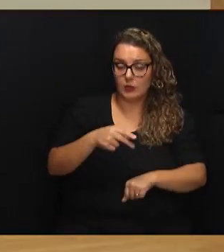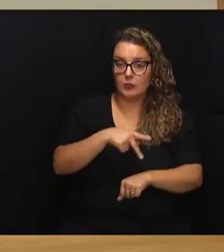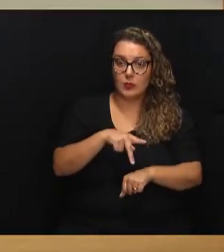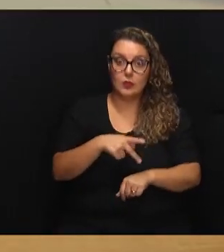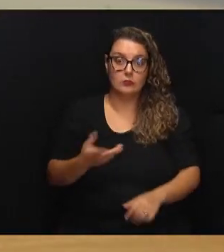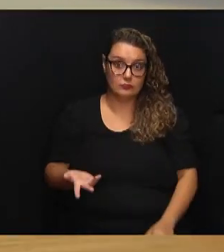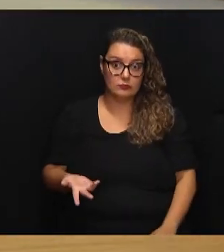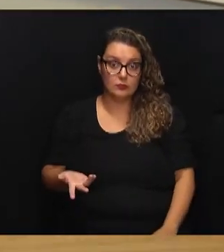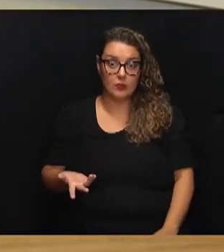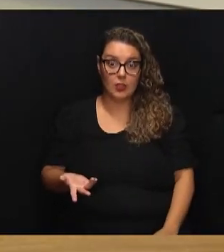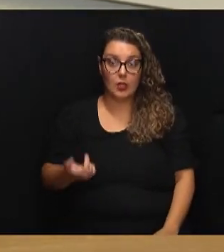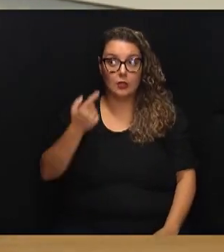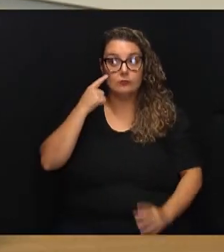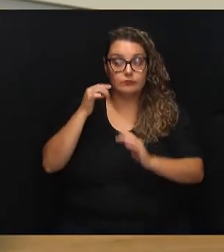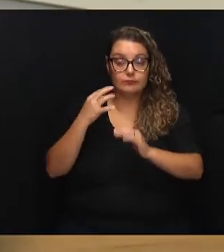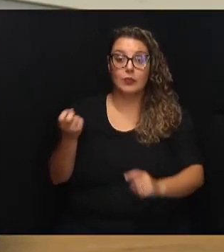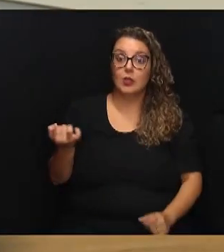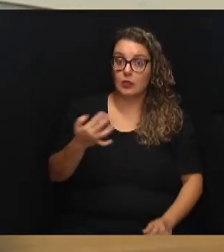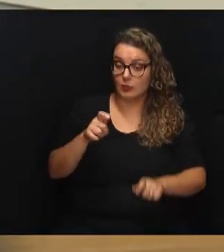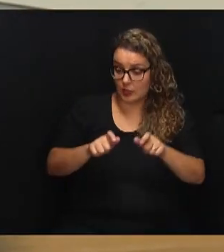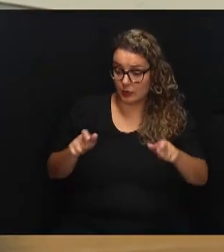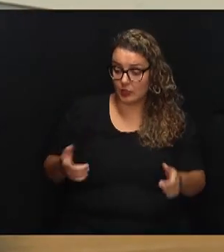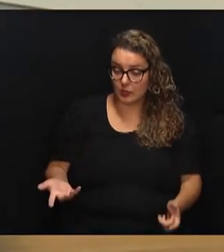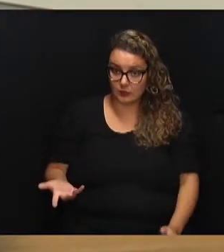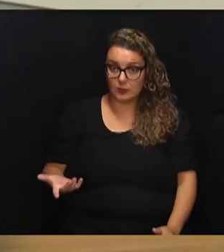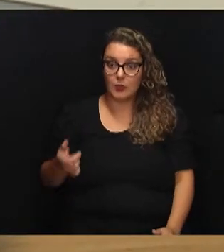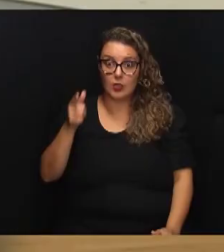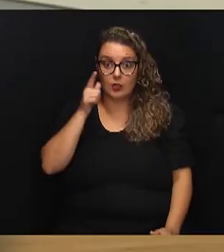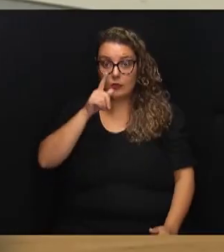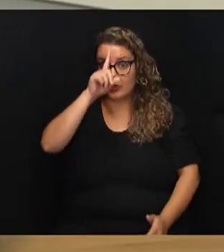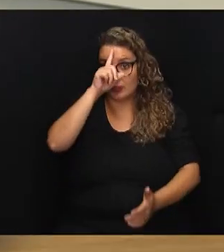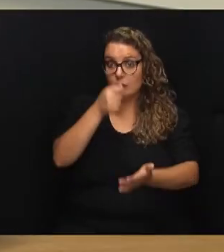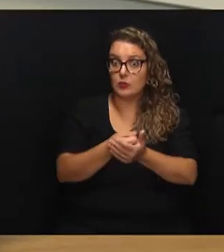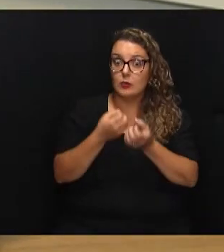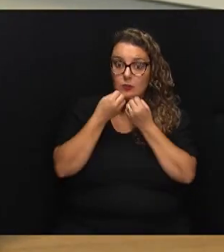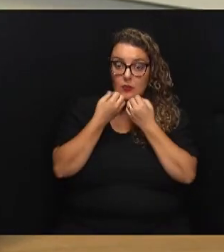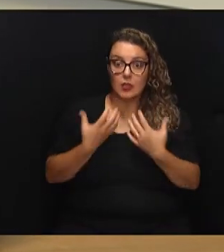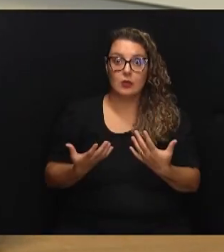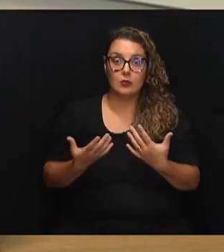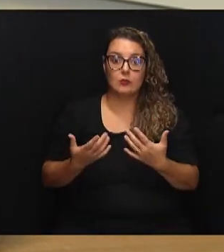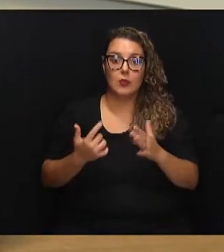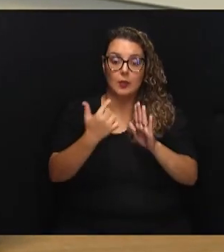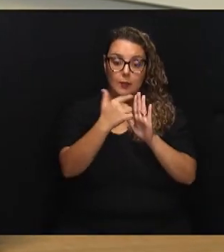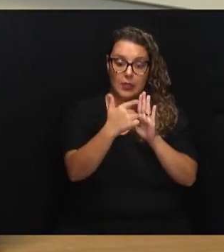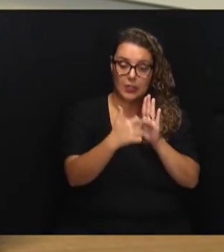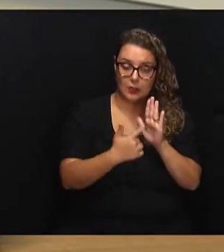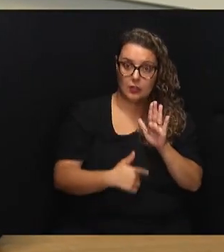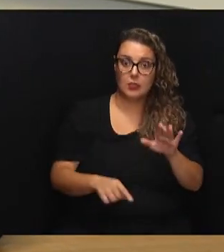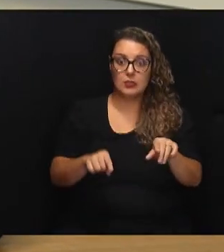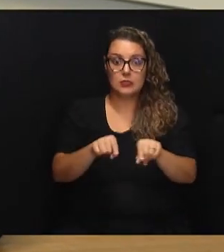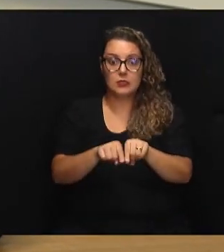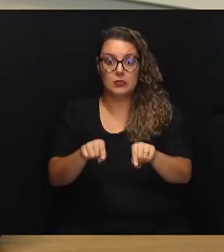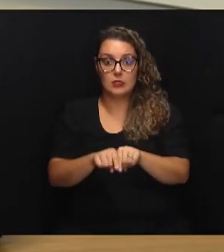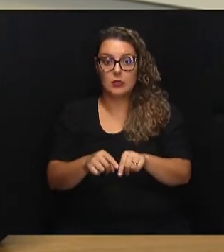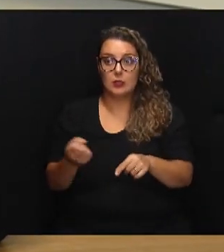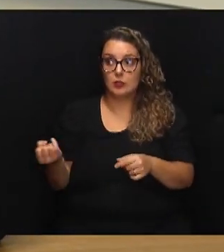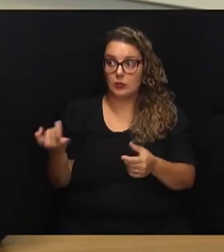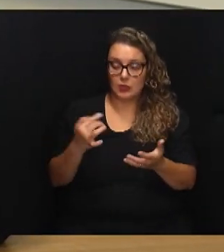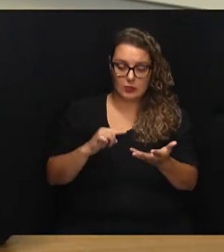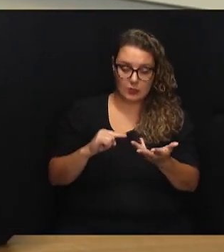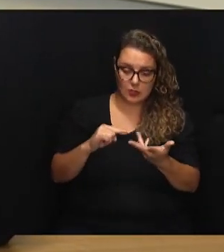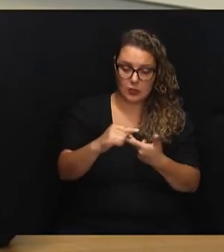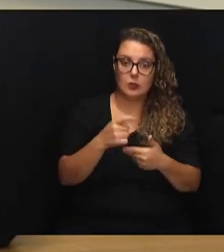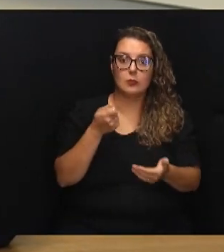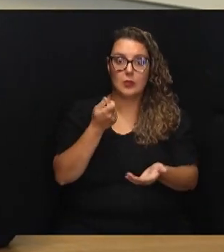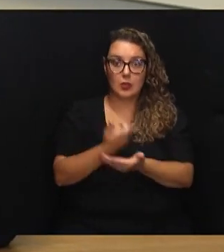né? Uma delas é a quantidade de pessoas, para conseguir definir bem uma lista também de quantos itens eu vou precisar comprar,